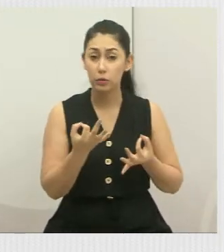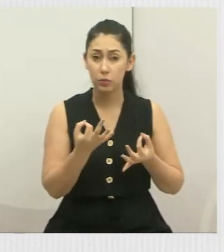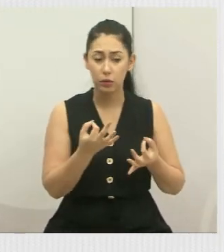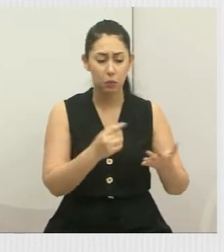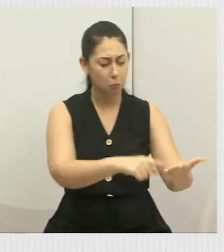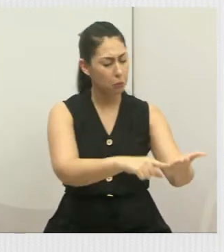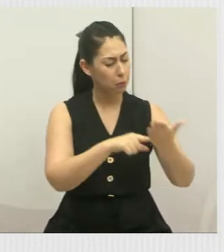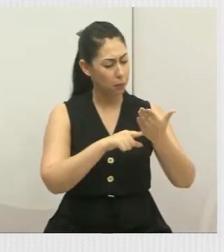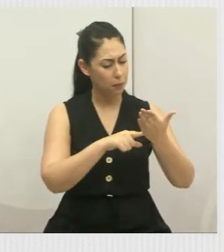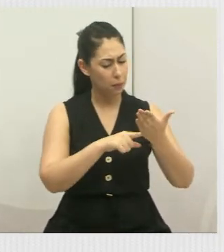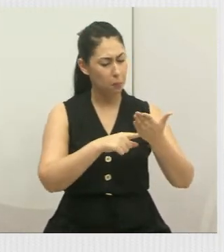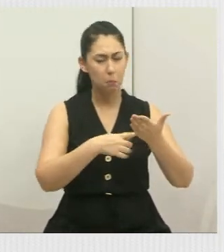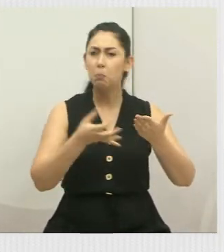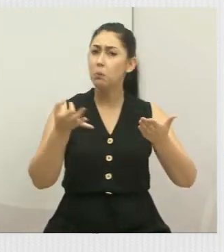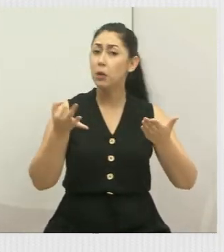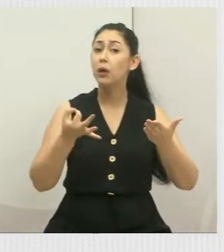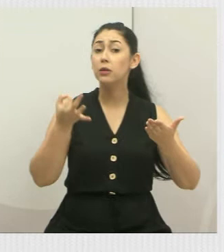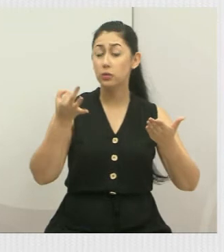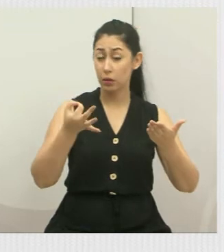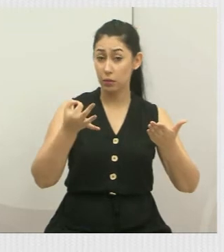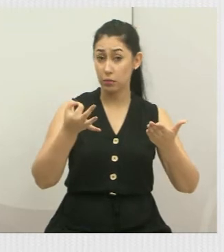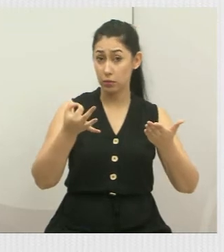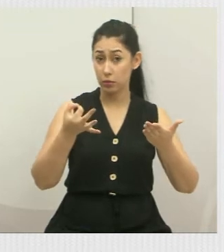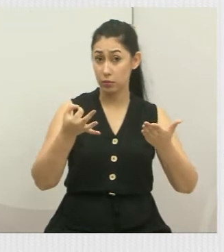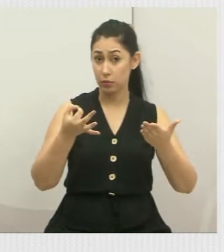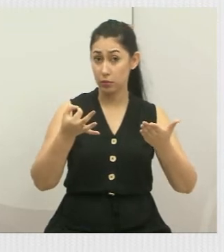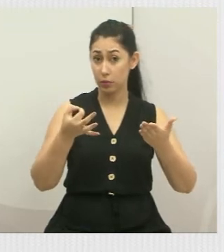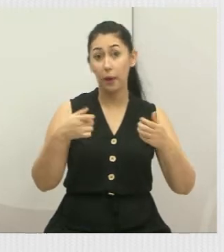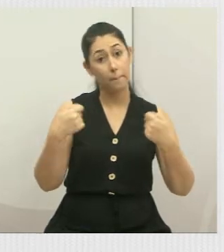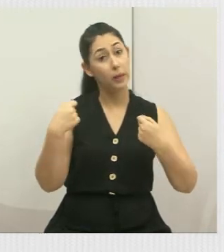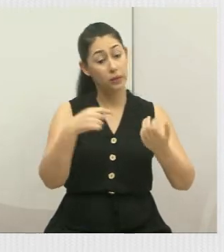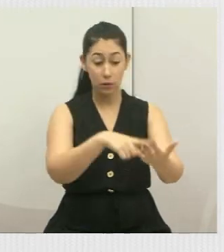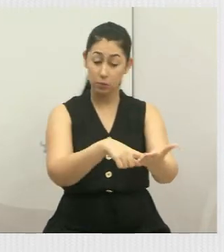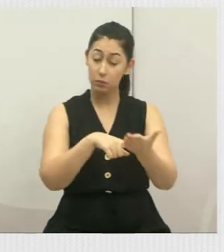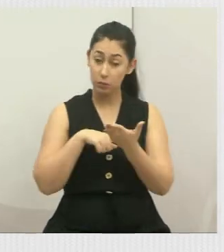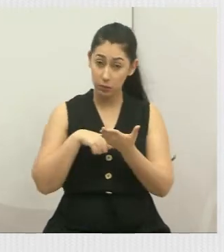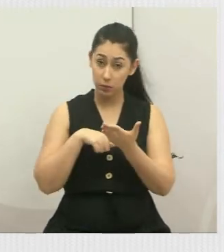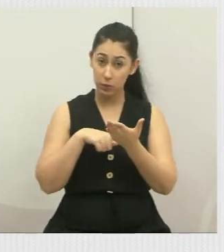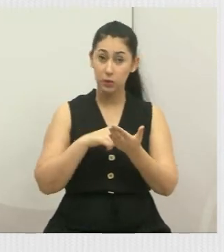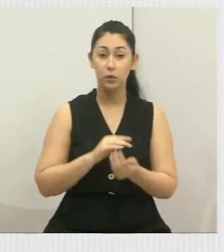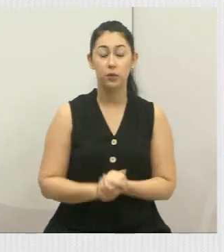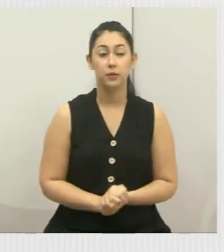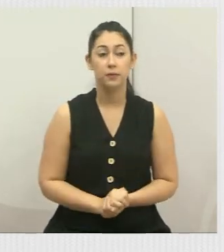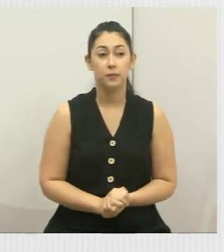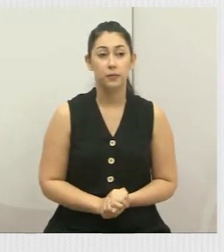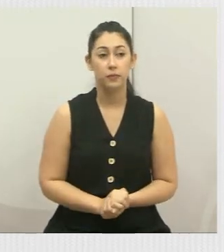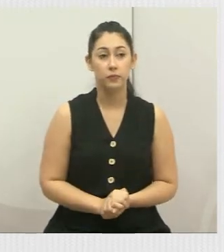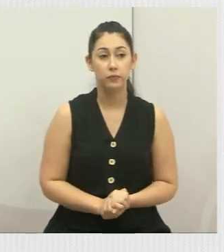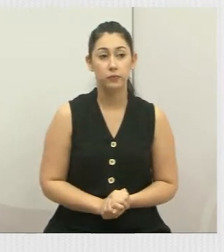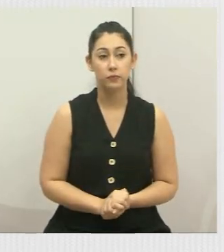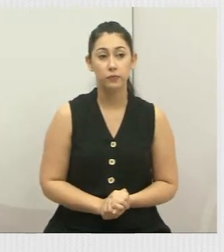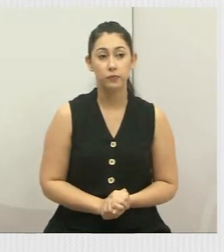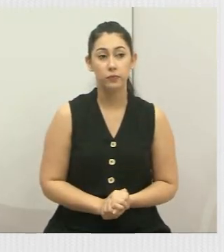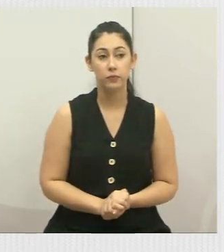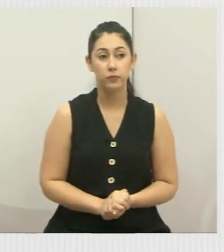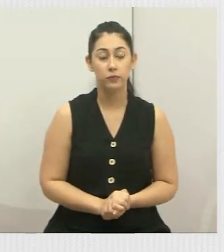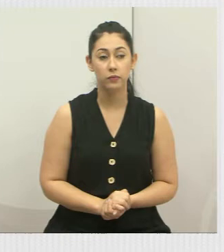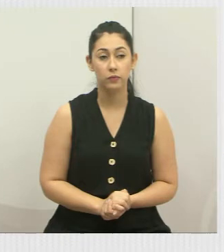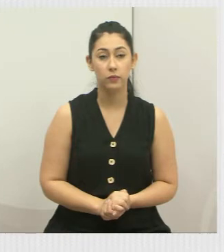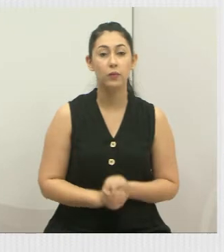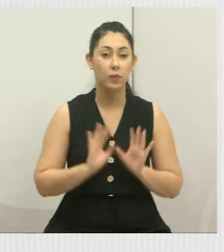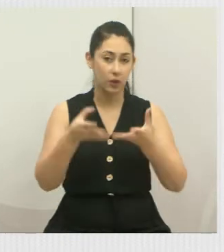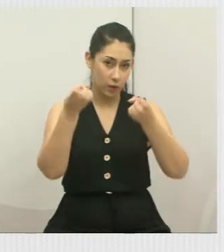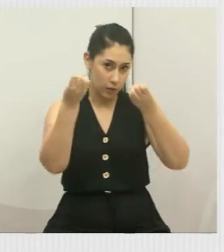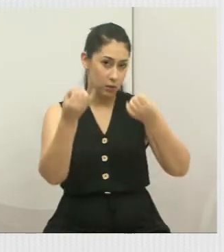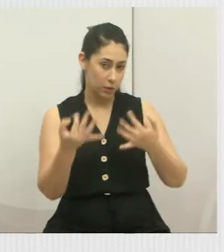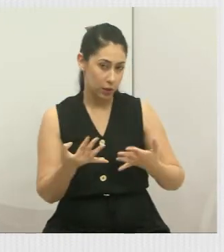eles estão sendo seguidos? O sistema de informação vai nos oferecer essa informação, ok? Aqui, como já falei, o